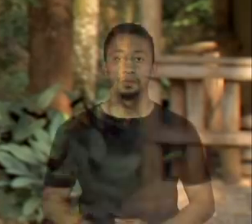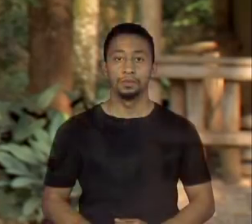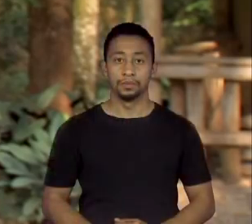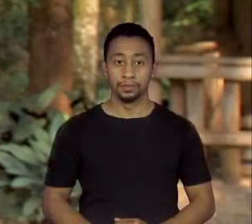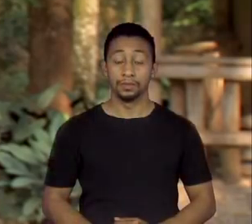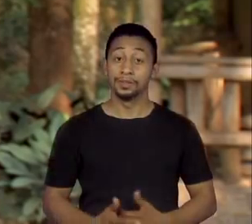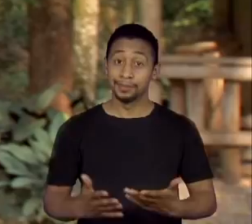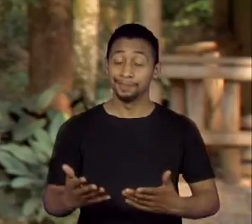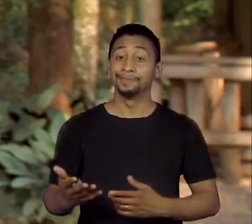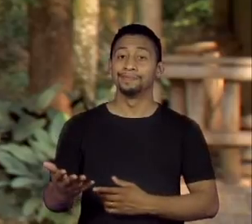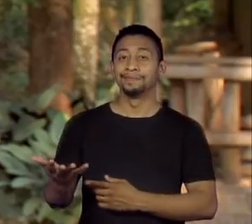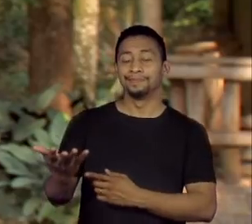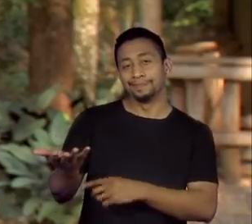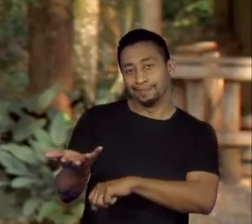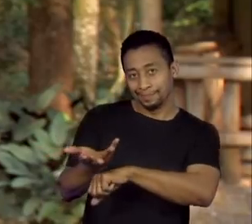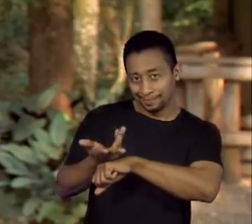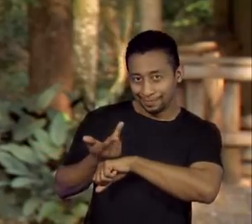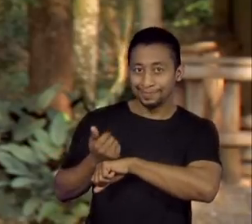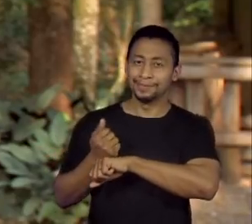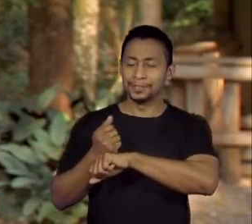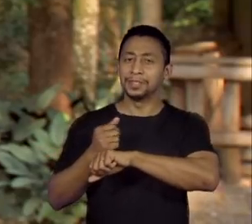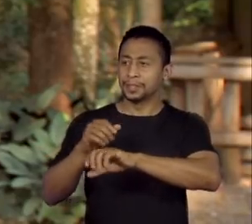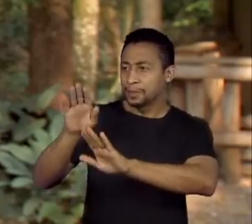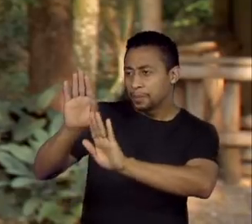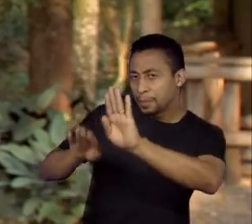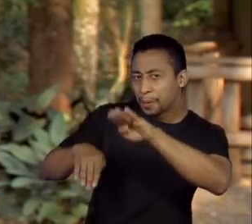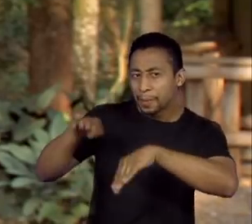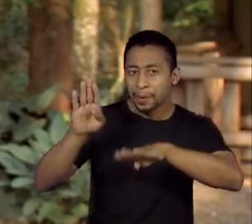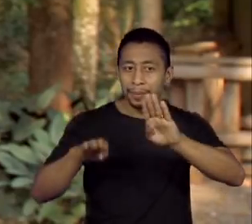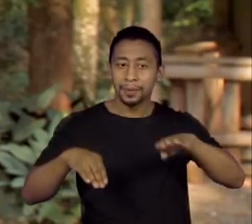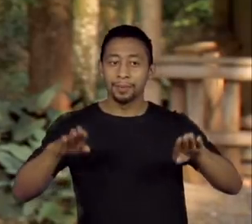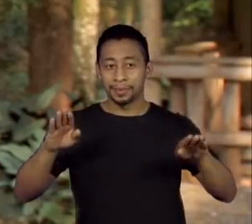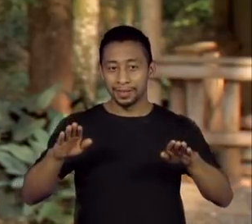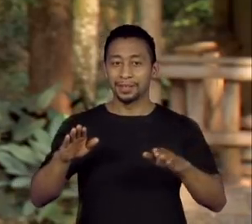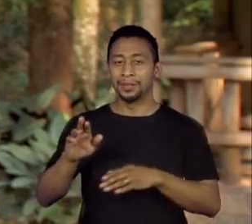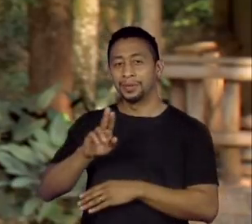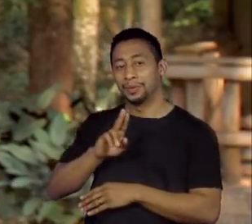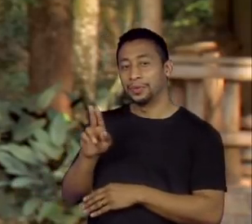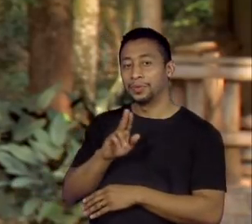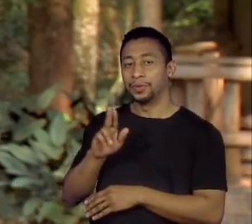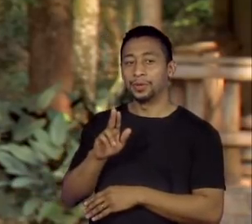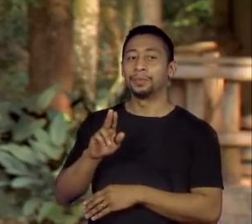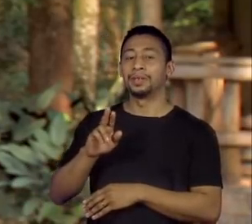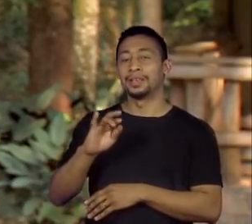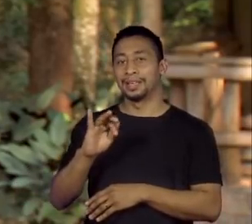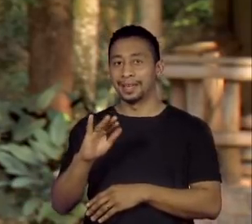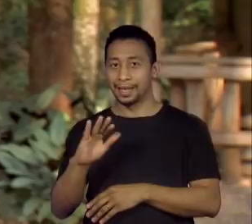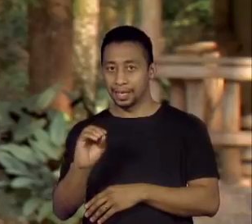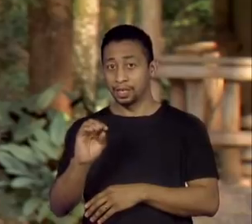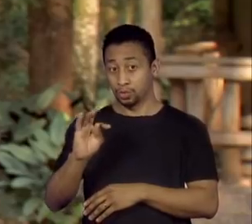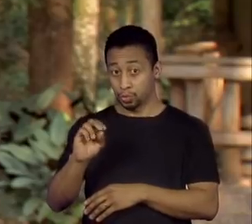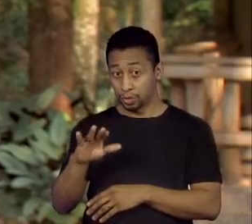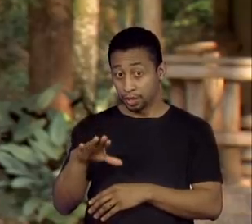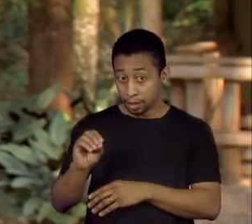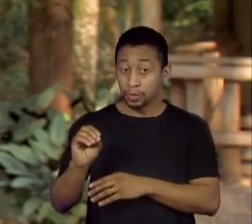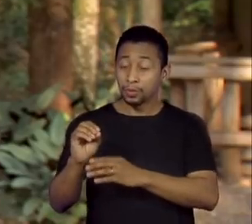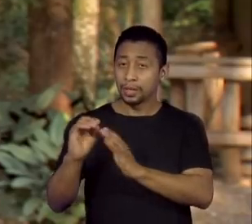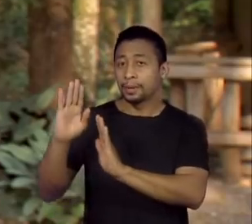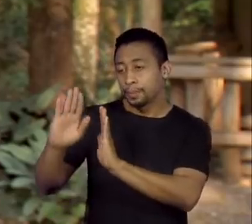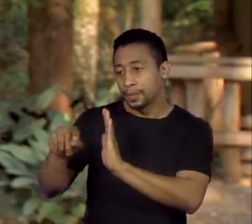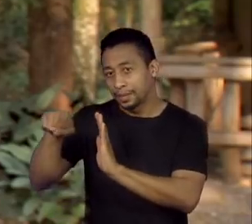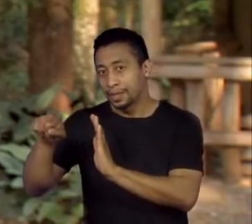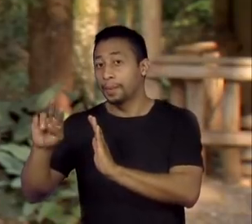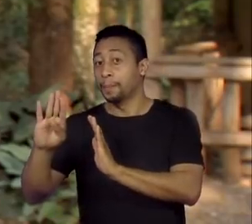A artista visual Dayara Tucano transforma laterais de prédios das cidades como Belo Horizonte e São Paulo